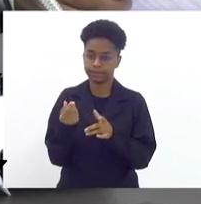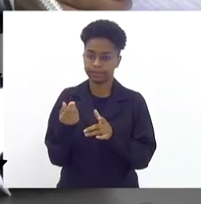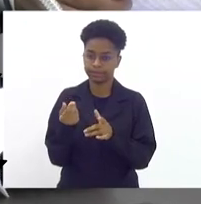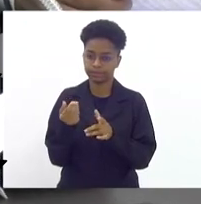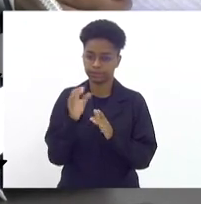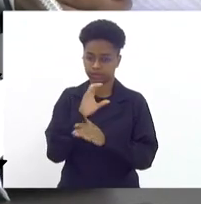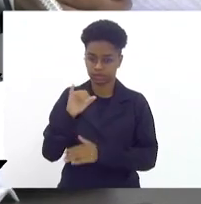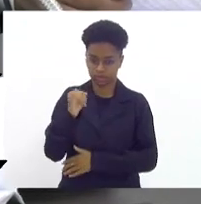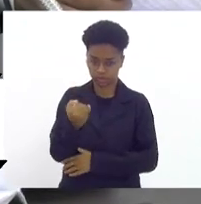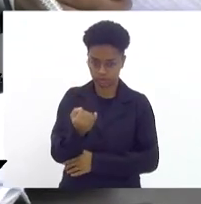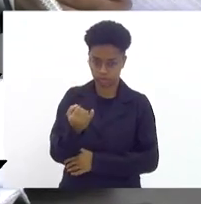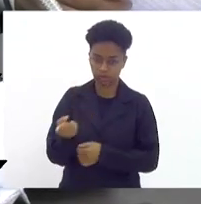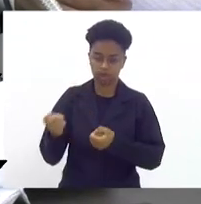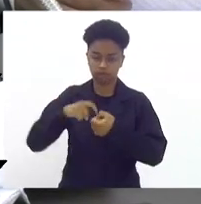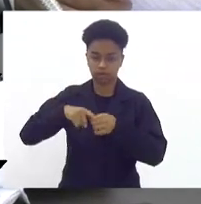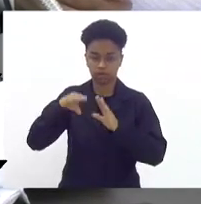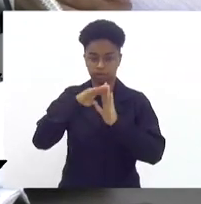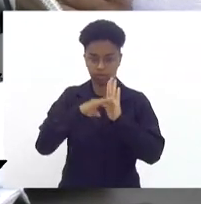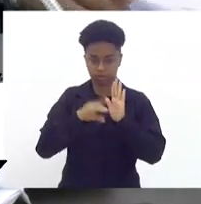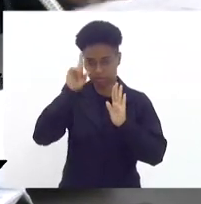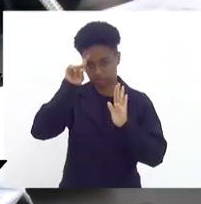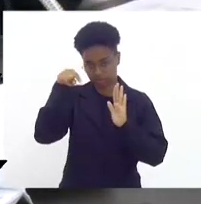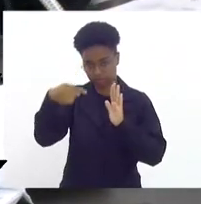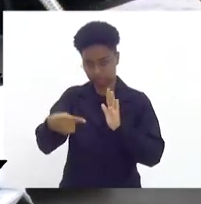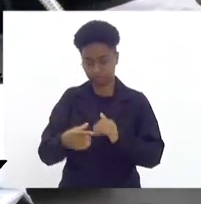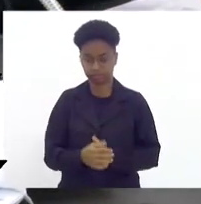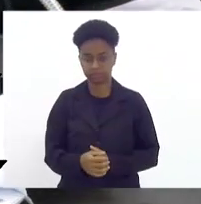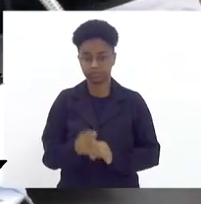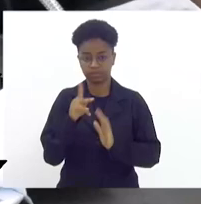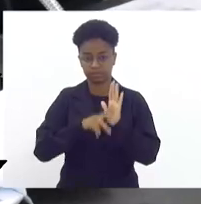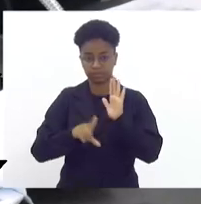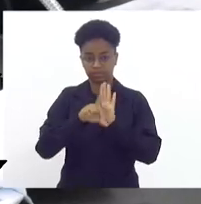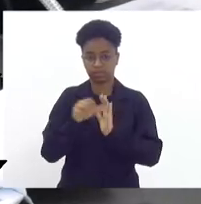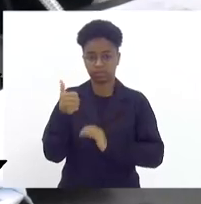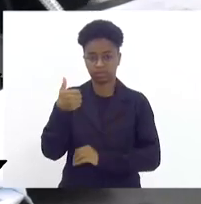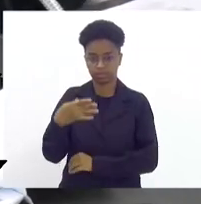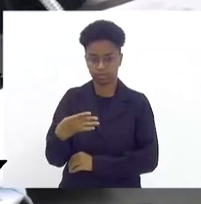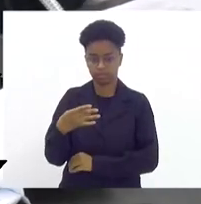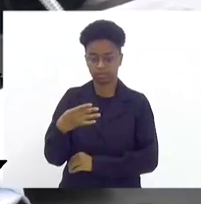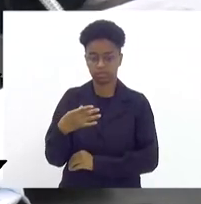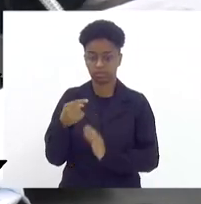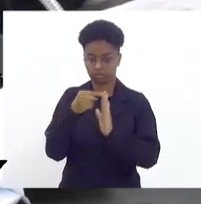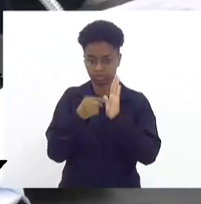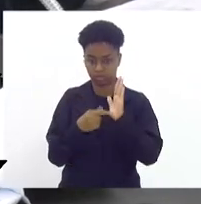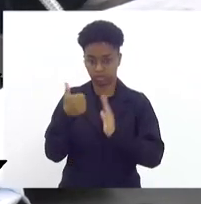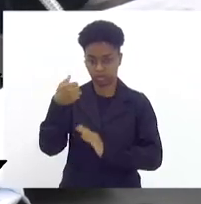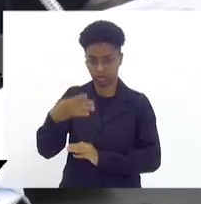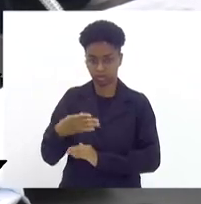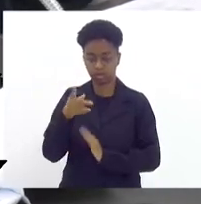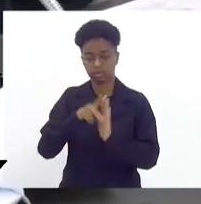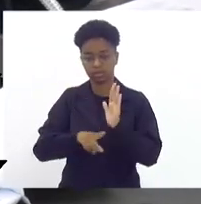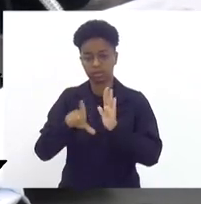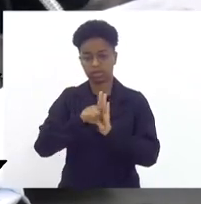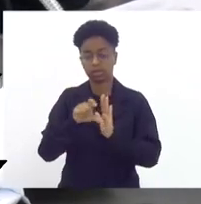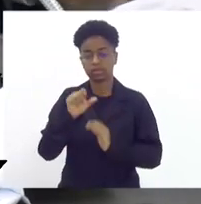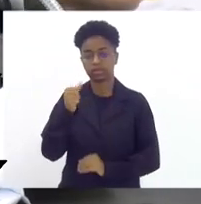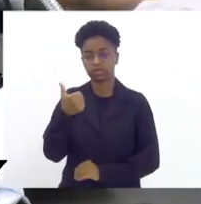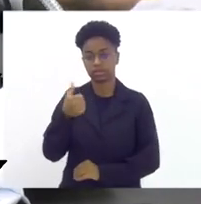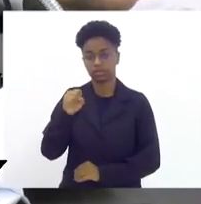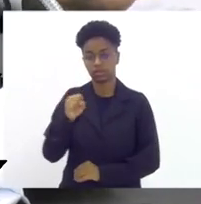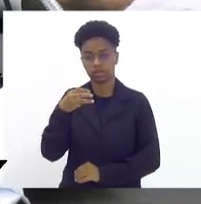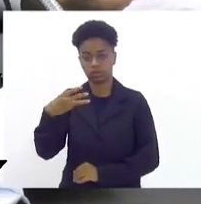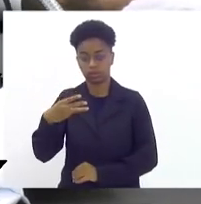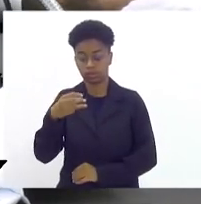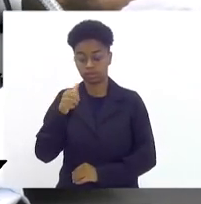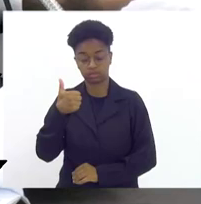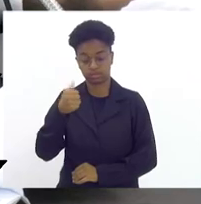a CCJ que retorne a pauta na próxima semana. PL 14, é o item 14 da pauta, é o PL 184 de 2023,